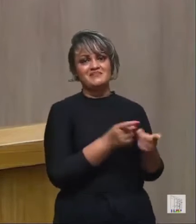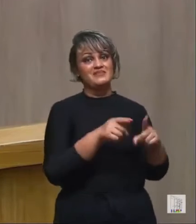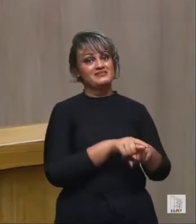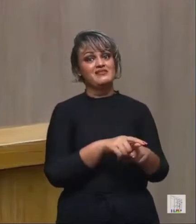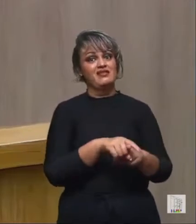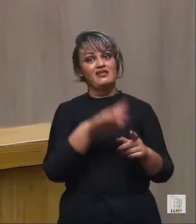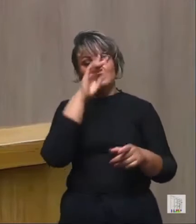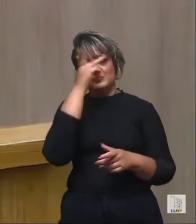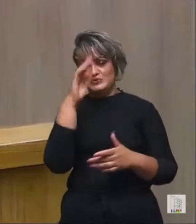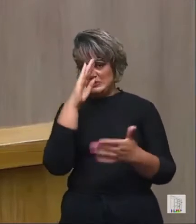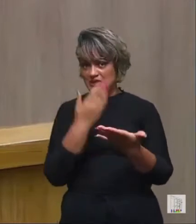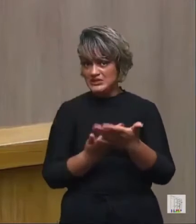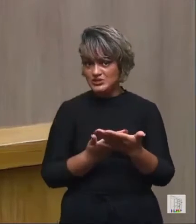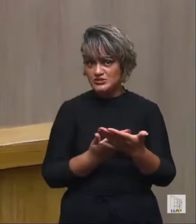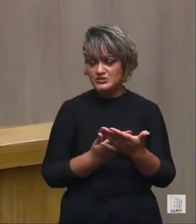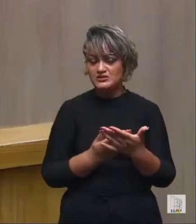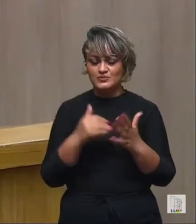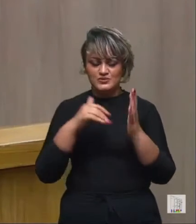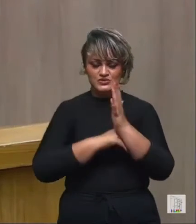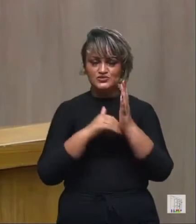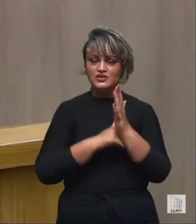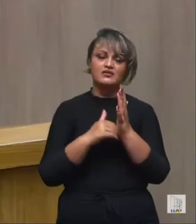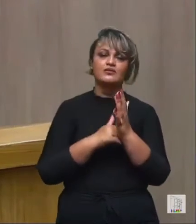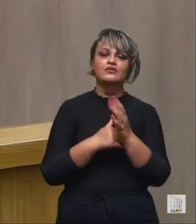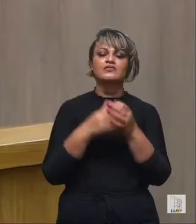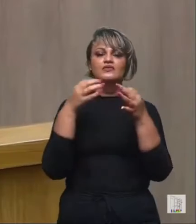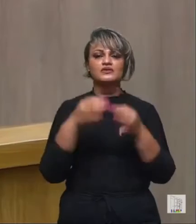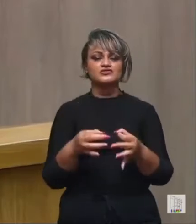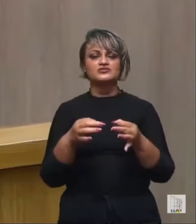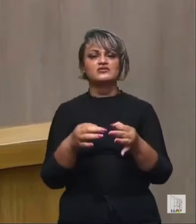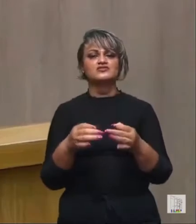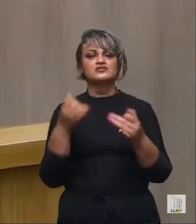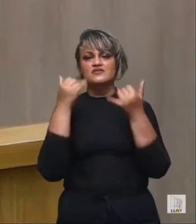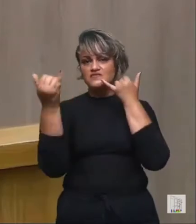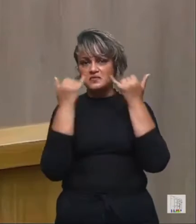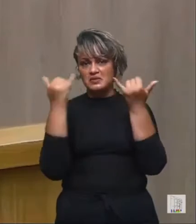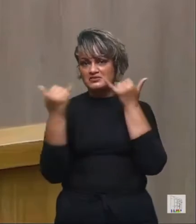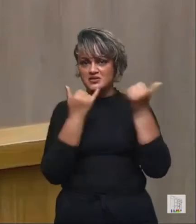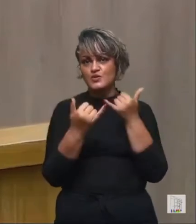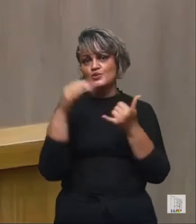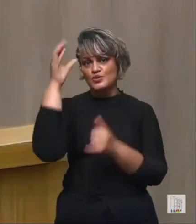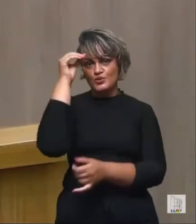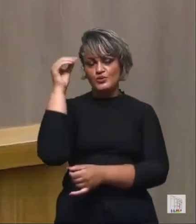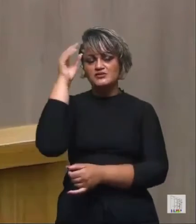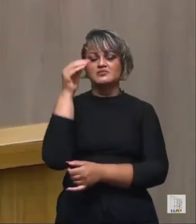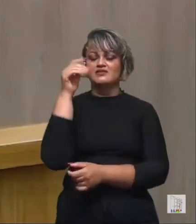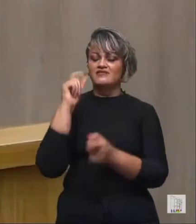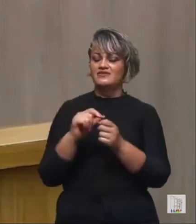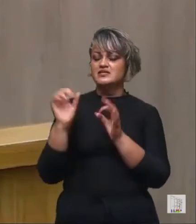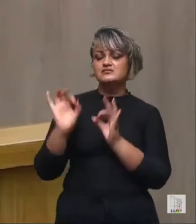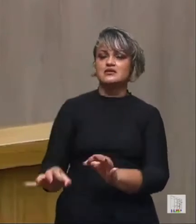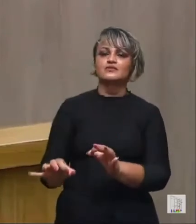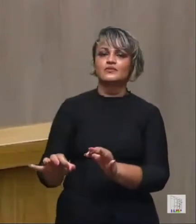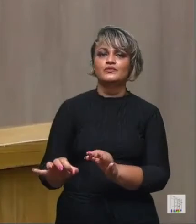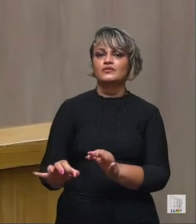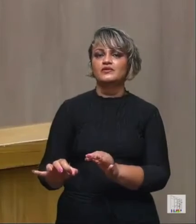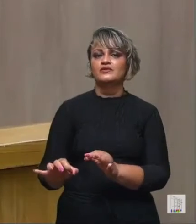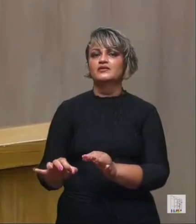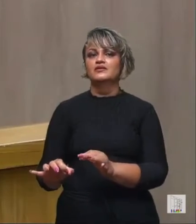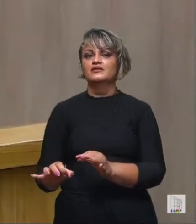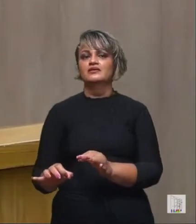confiam no sigilo, na segurança de informação, no conhecimento, no saber fazer e na